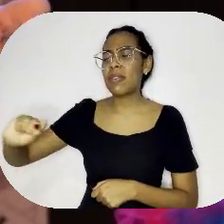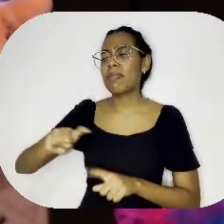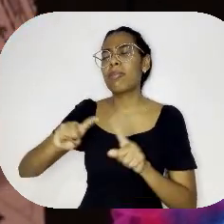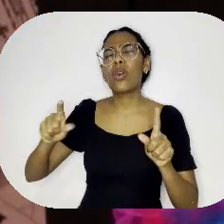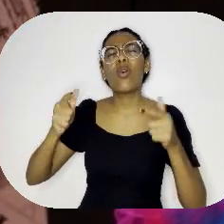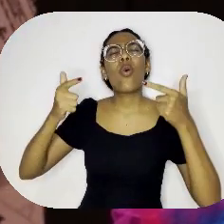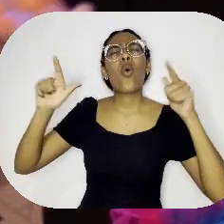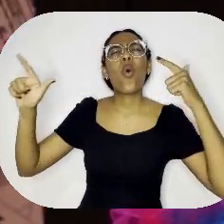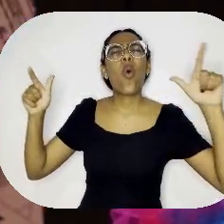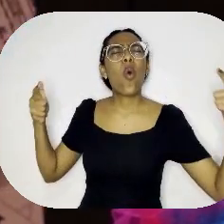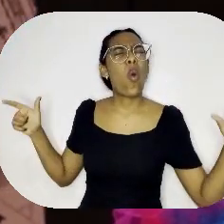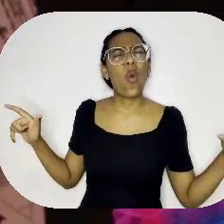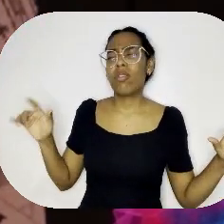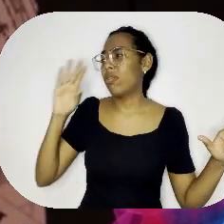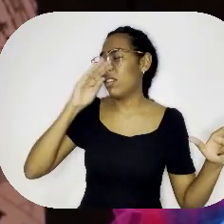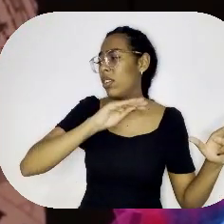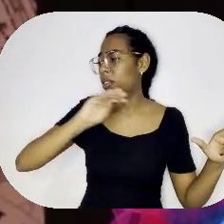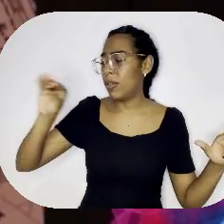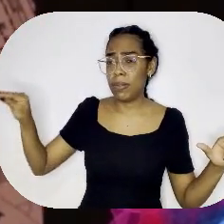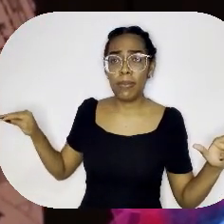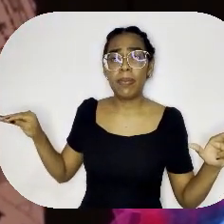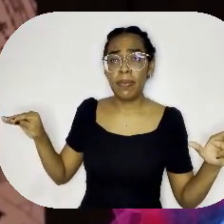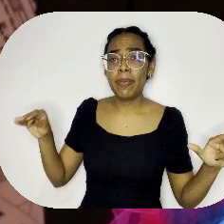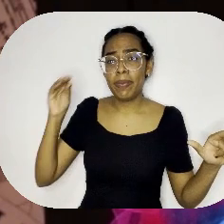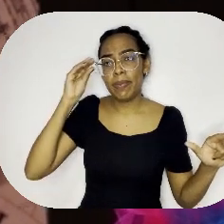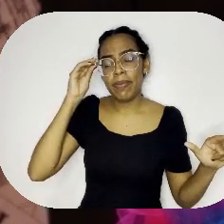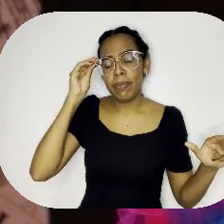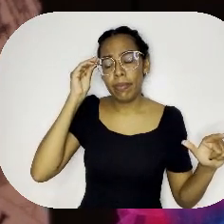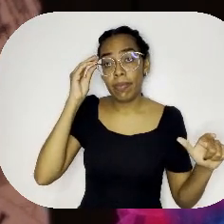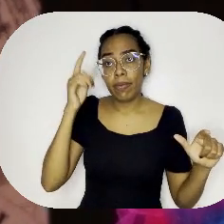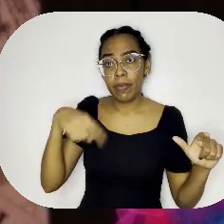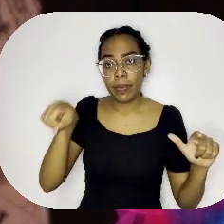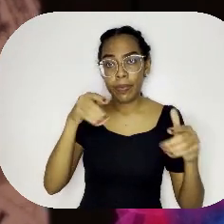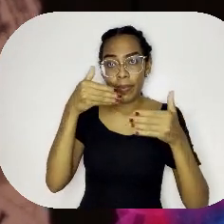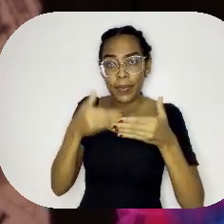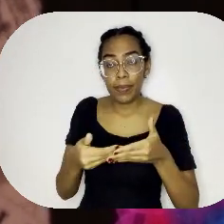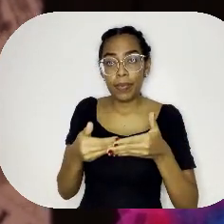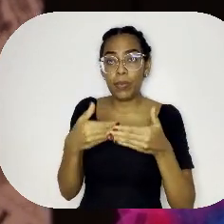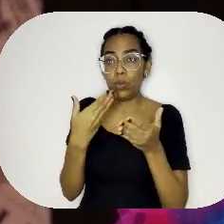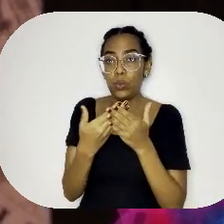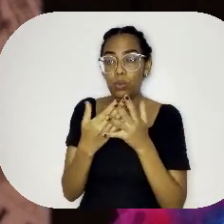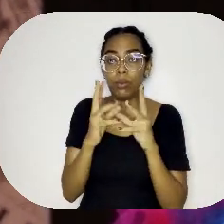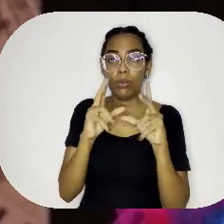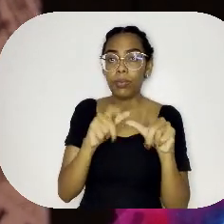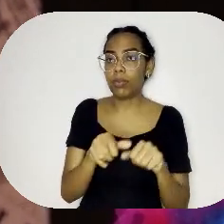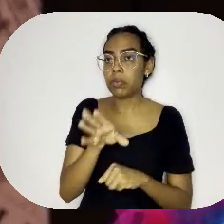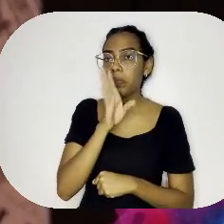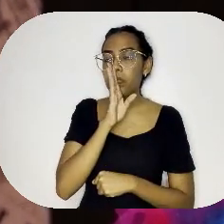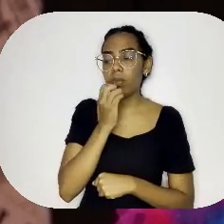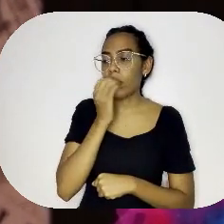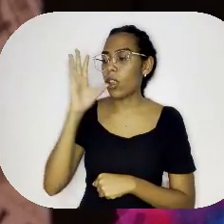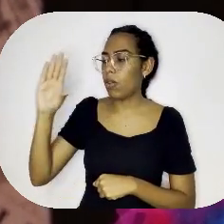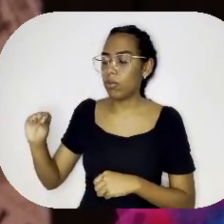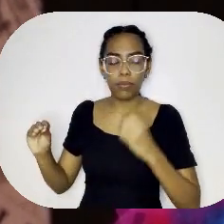aqui, defendendo um e deixando de lado tantos outros. Eu acho, ó, vamos lá, vamos por mim, que a gente tem que,